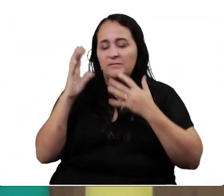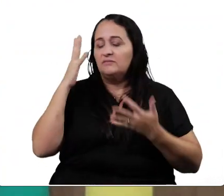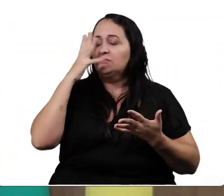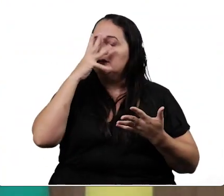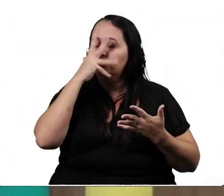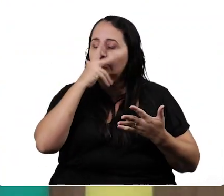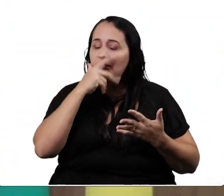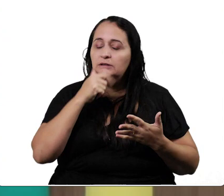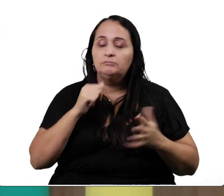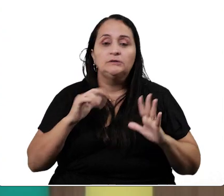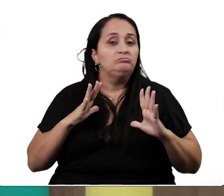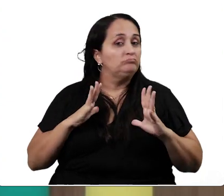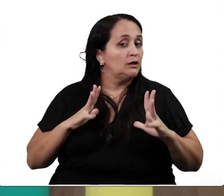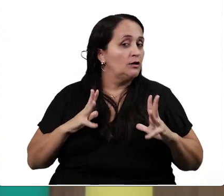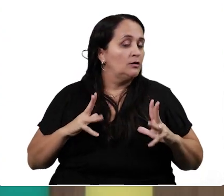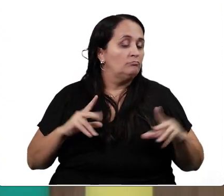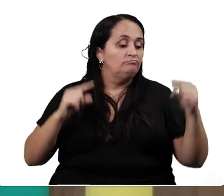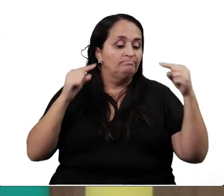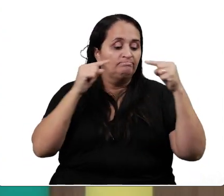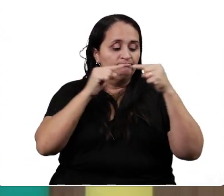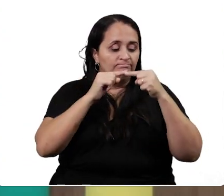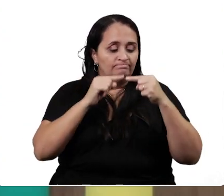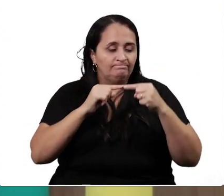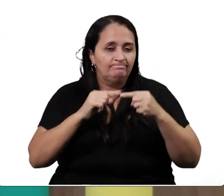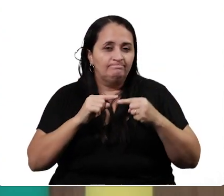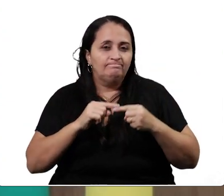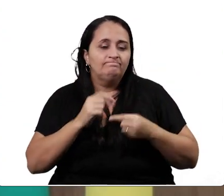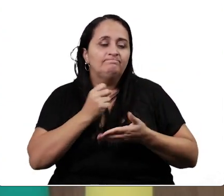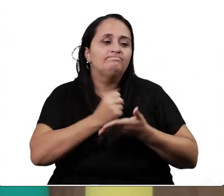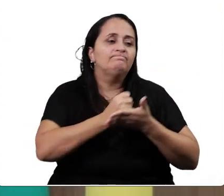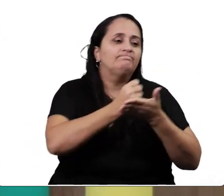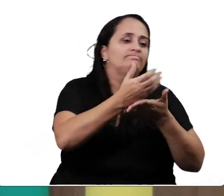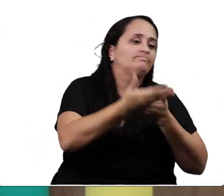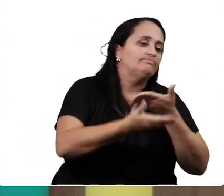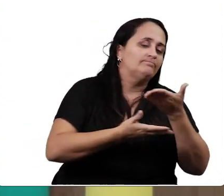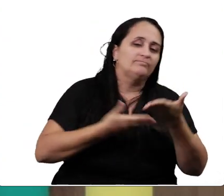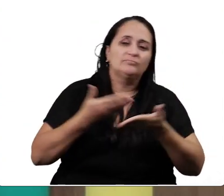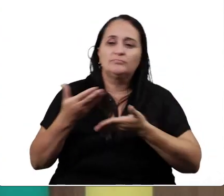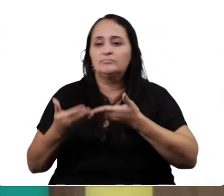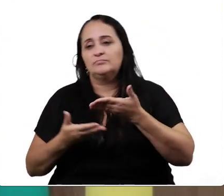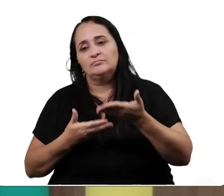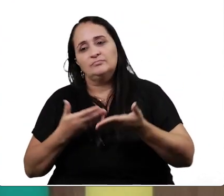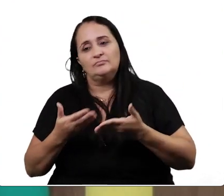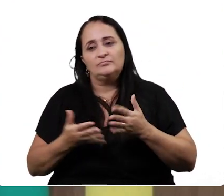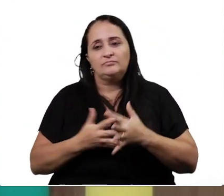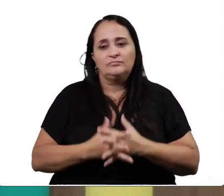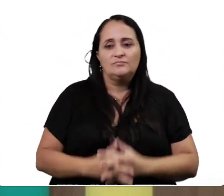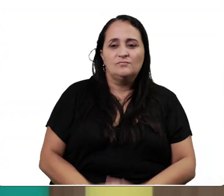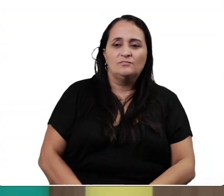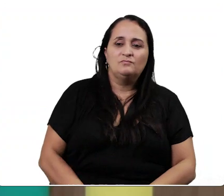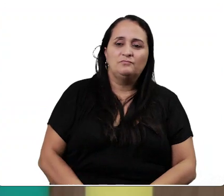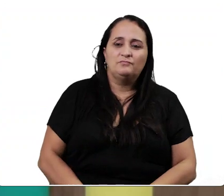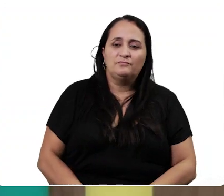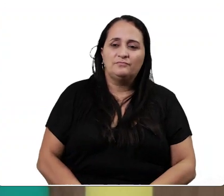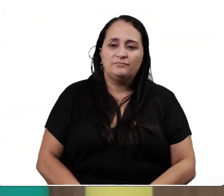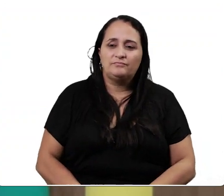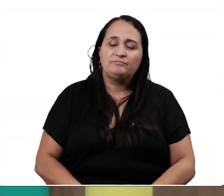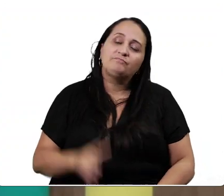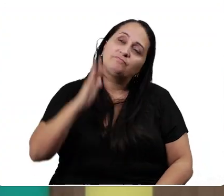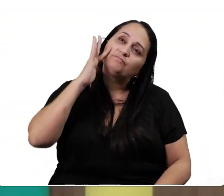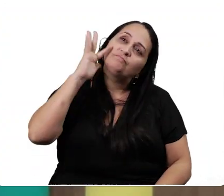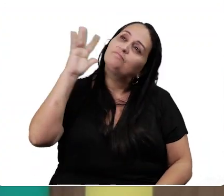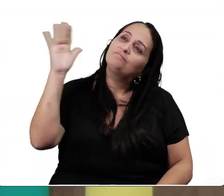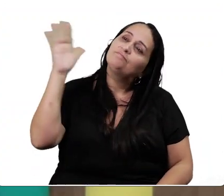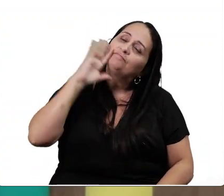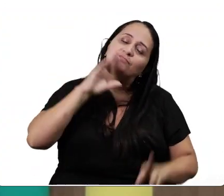disputa limpa e um ajudando o outro. E isso sim é o espírito olímpico, né?